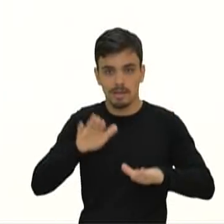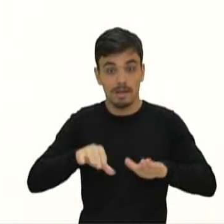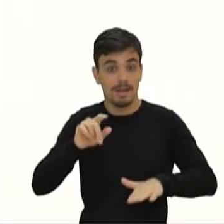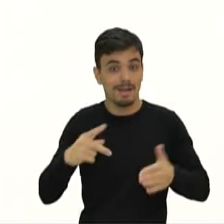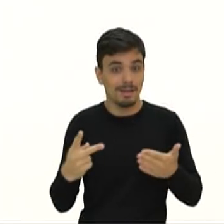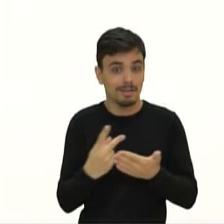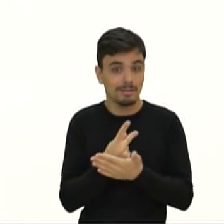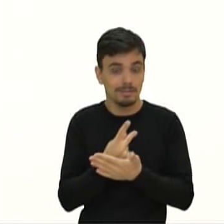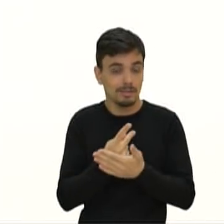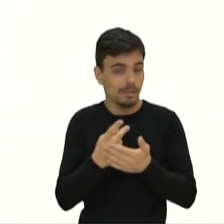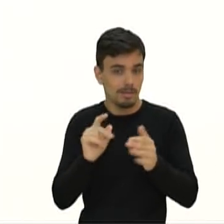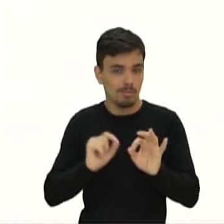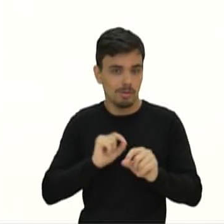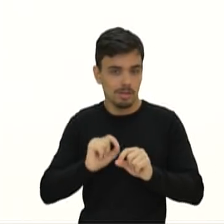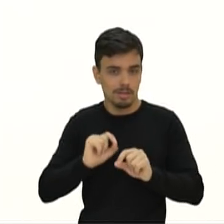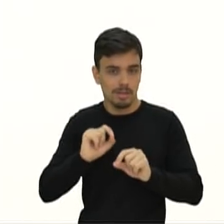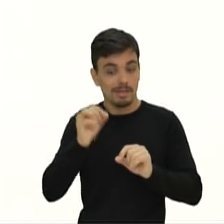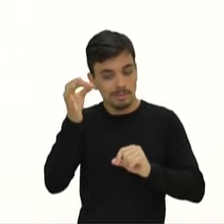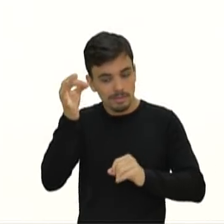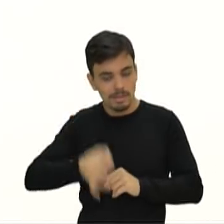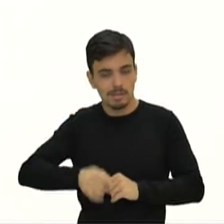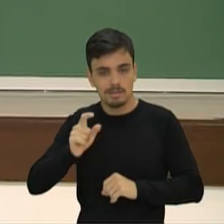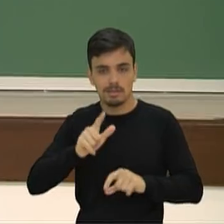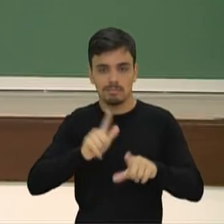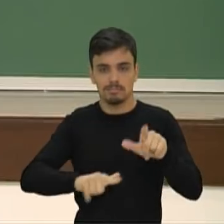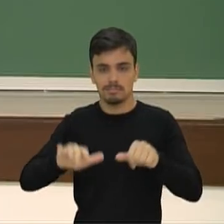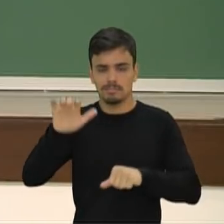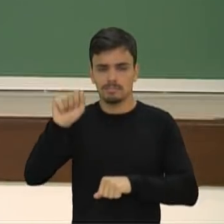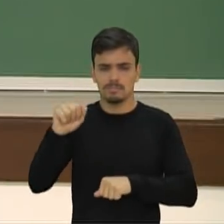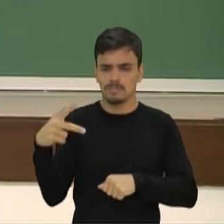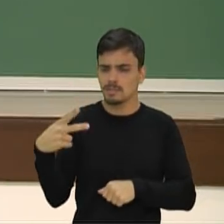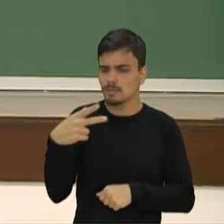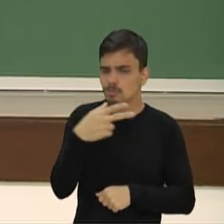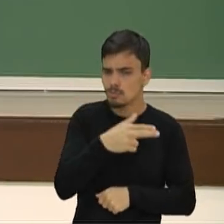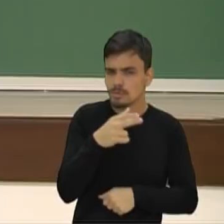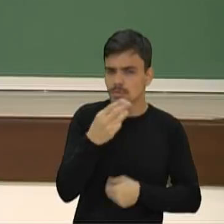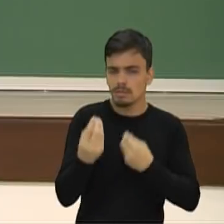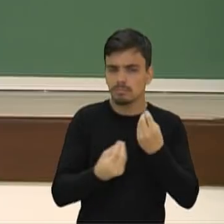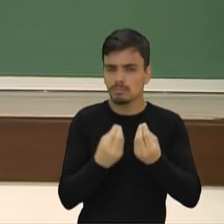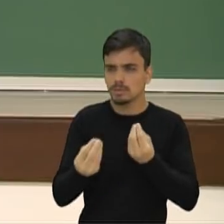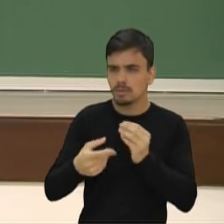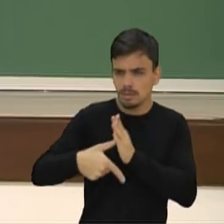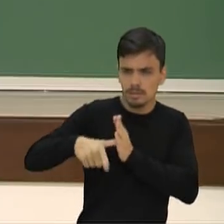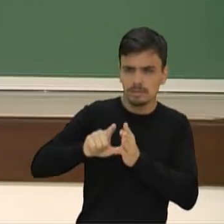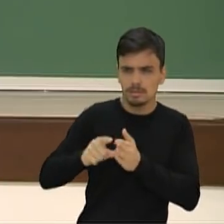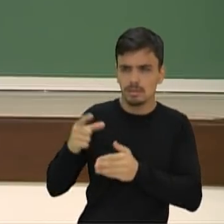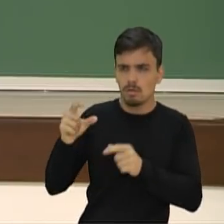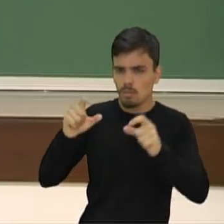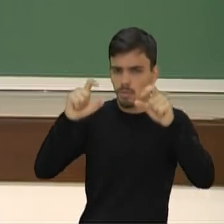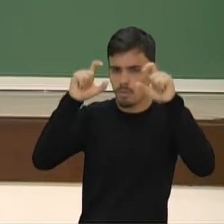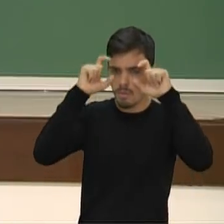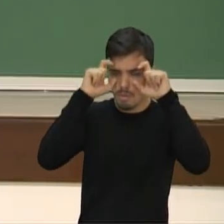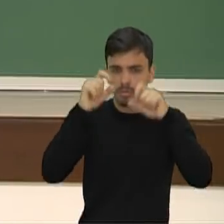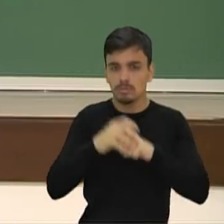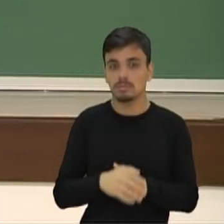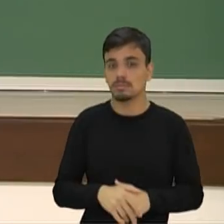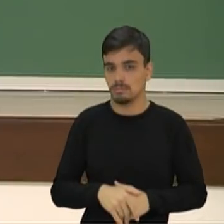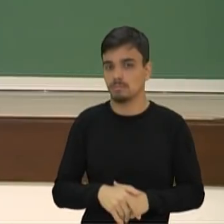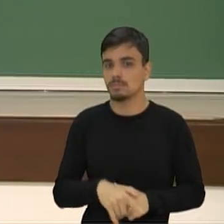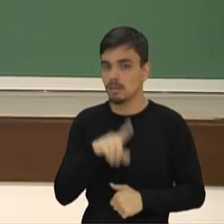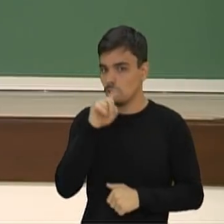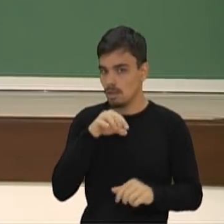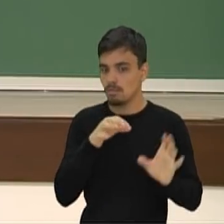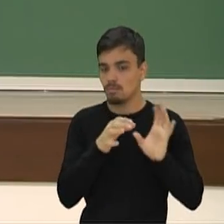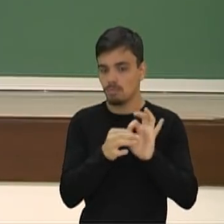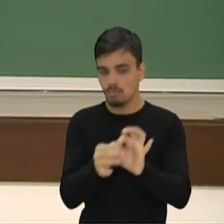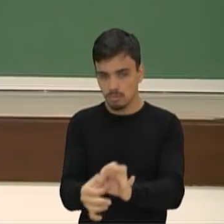correta é a cirurgia como método de correção visual. Ué, mas como assim? Teve cirurgia antes do óculos? Esse é o contexto da nossa